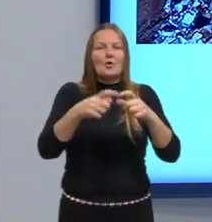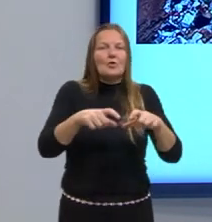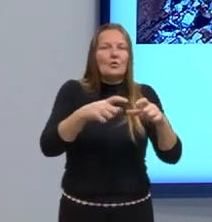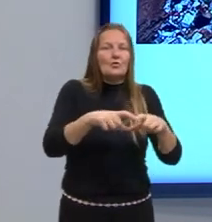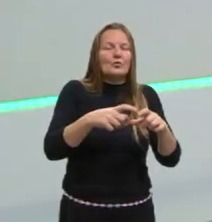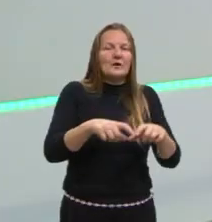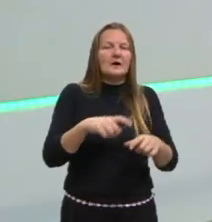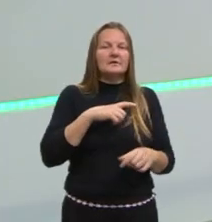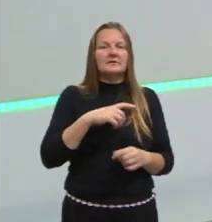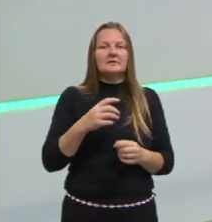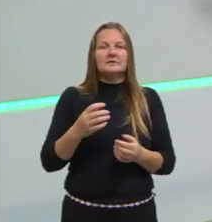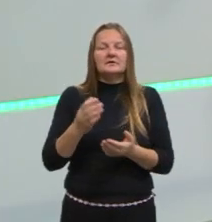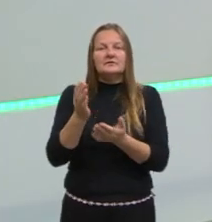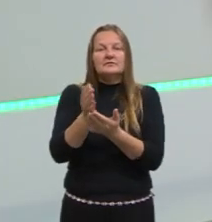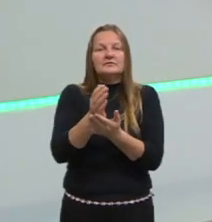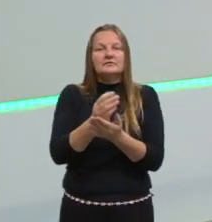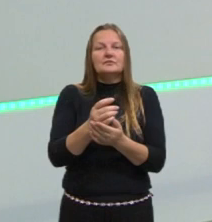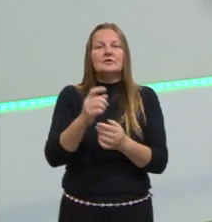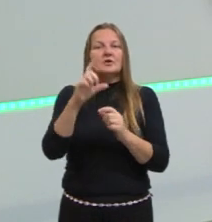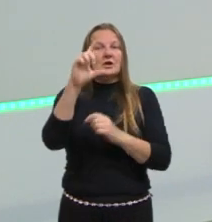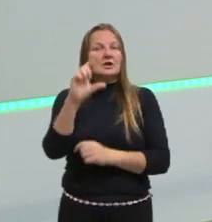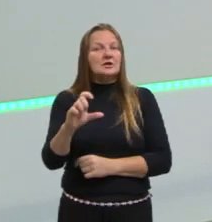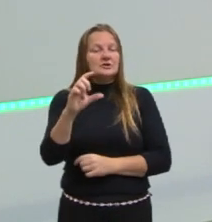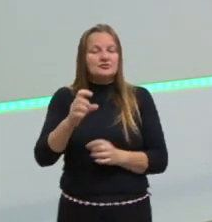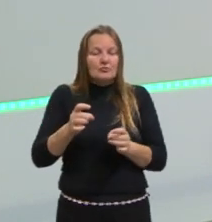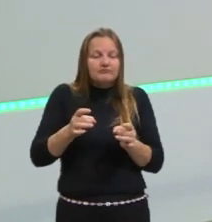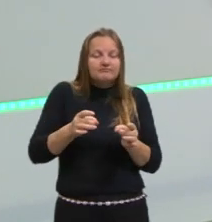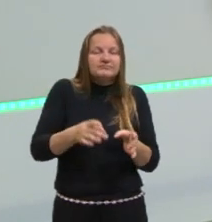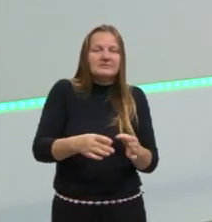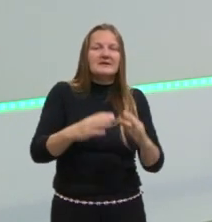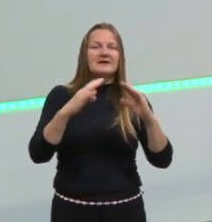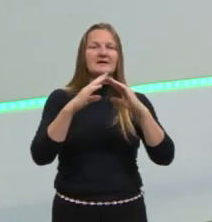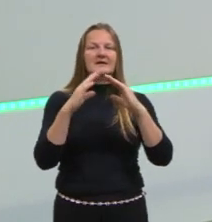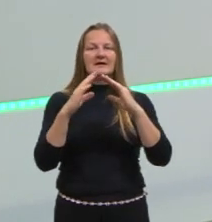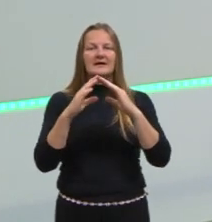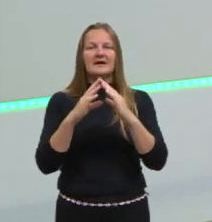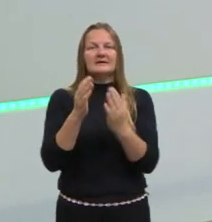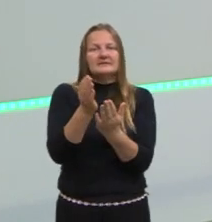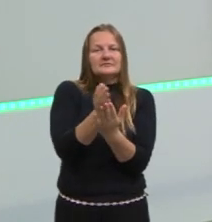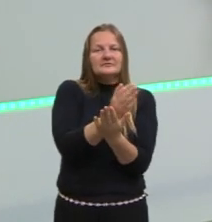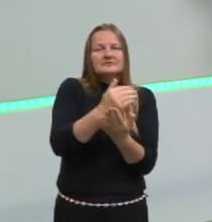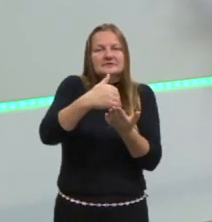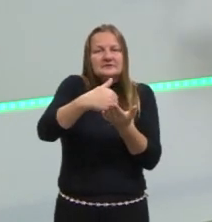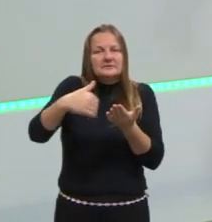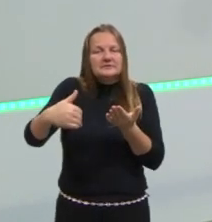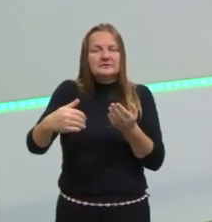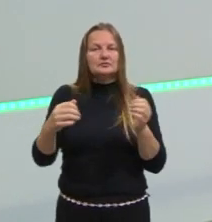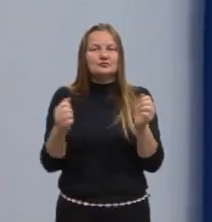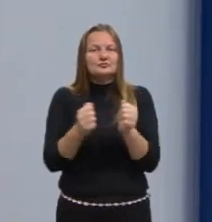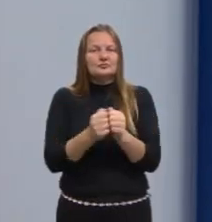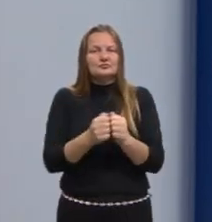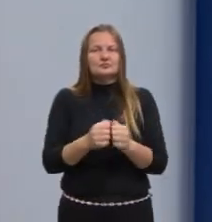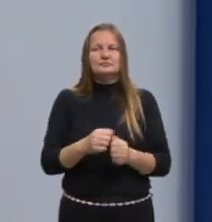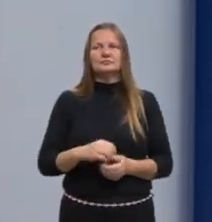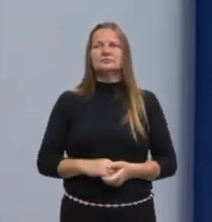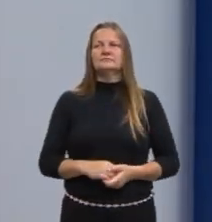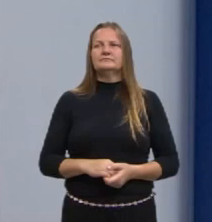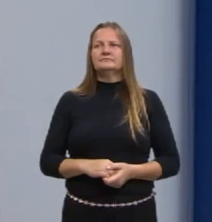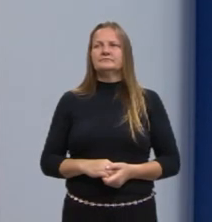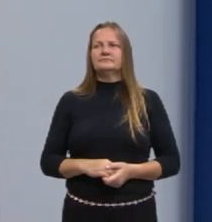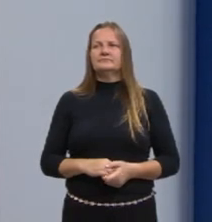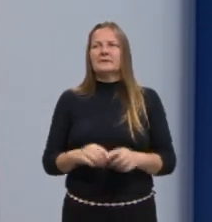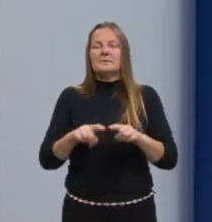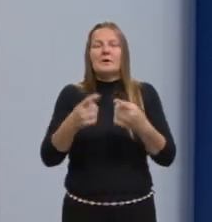quando o lixo é coletado né a gente tá falando do descarte da nossa casa ali que a gente fez correto a gente colocou no chão e tudo mais